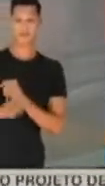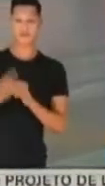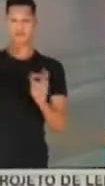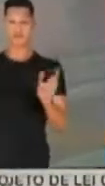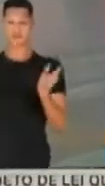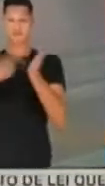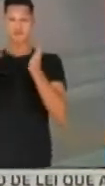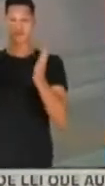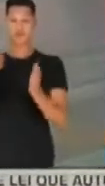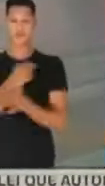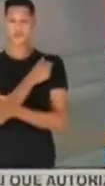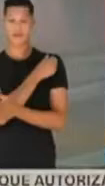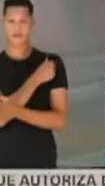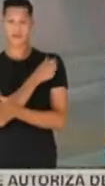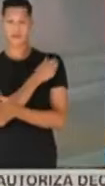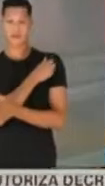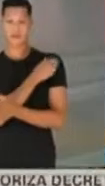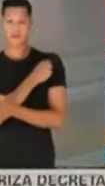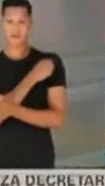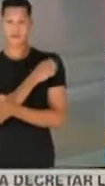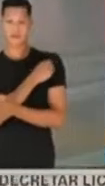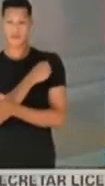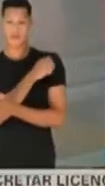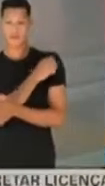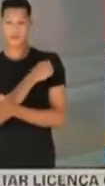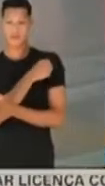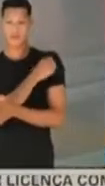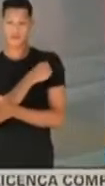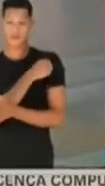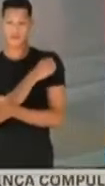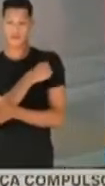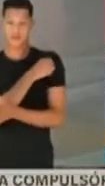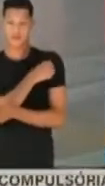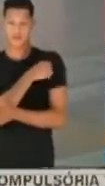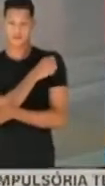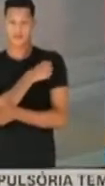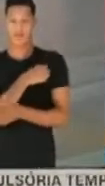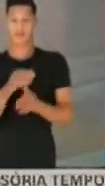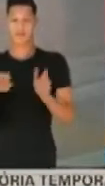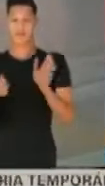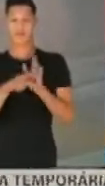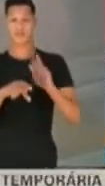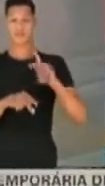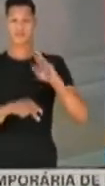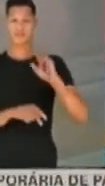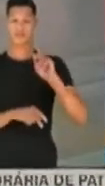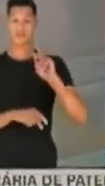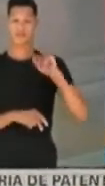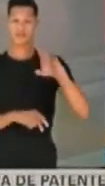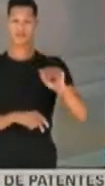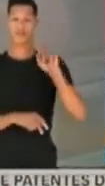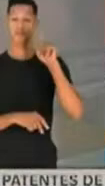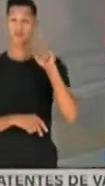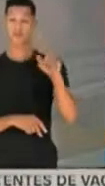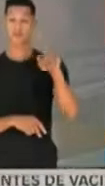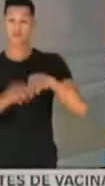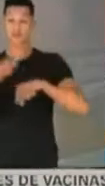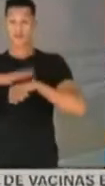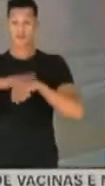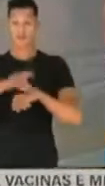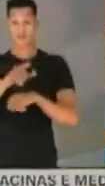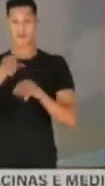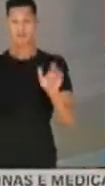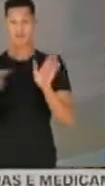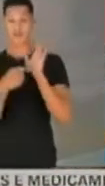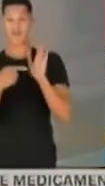denunciar um esquema de propina, como o senhor fez. O senhor denunciou